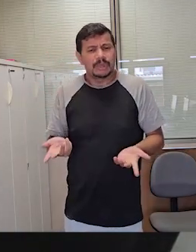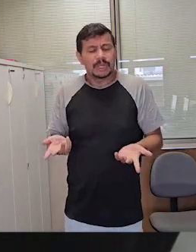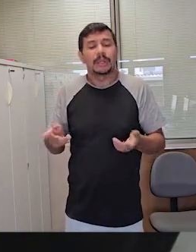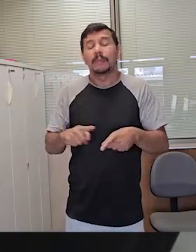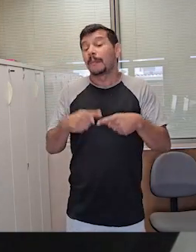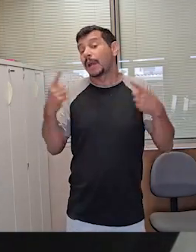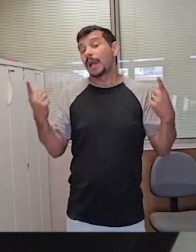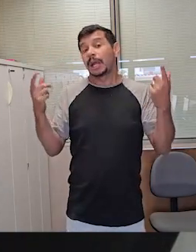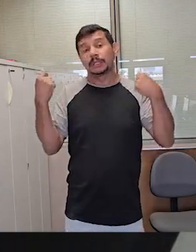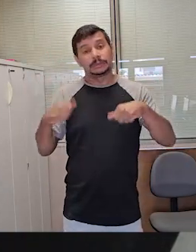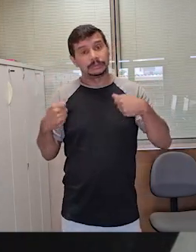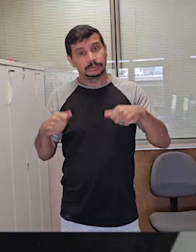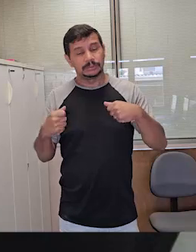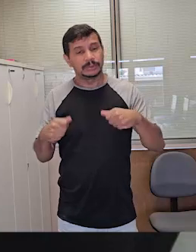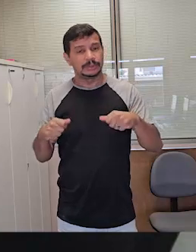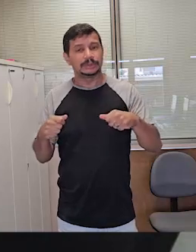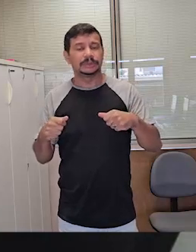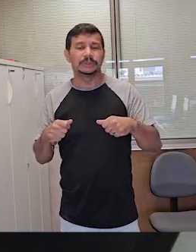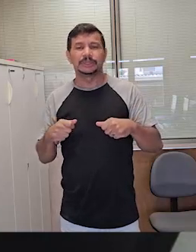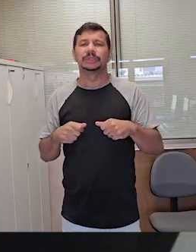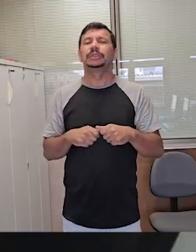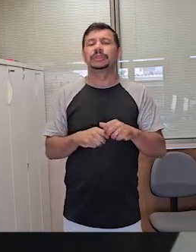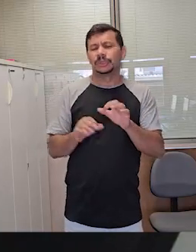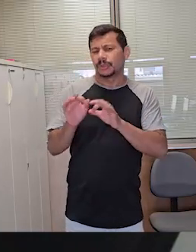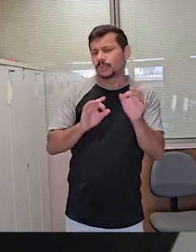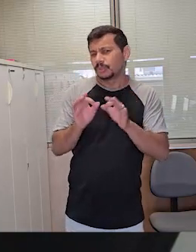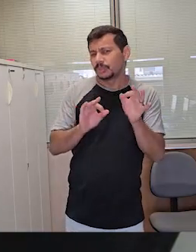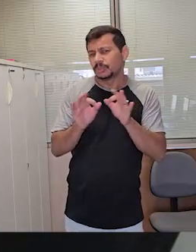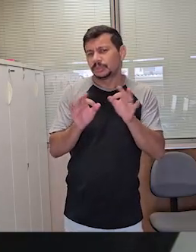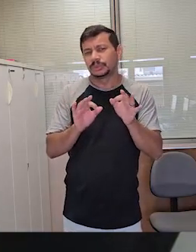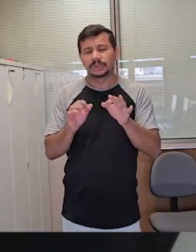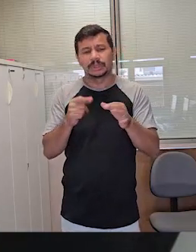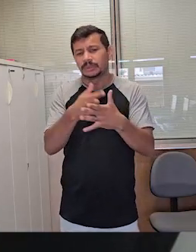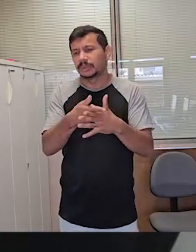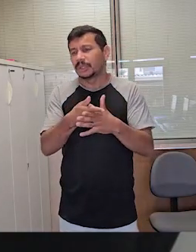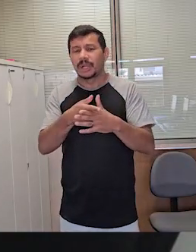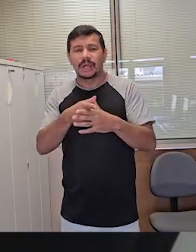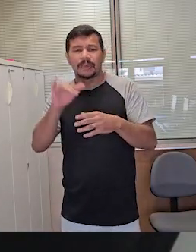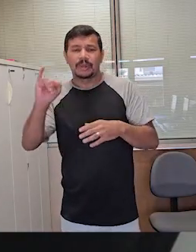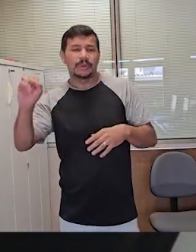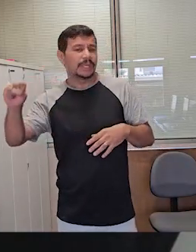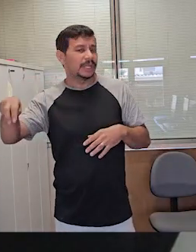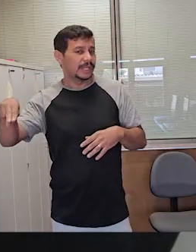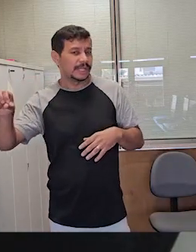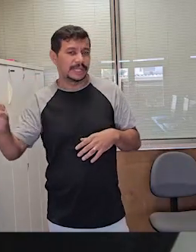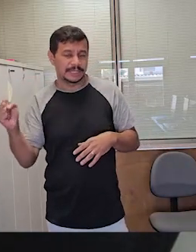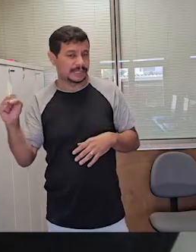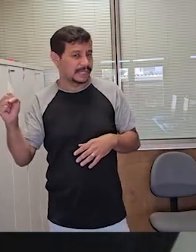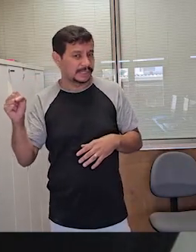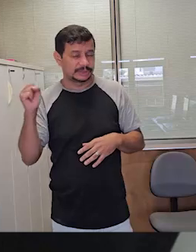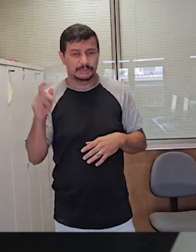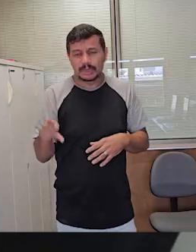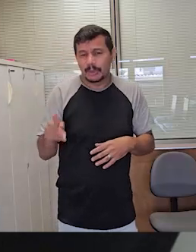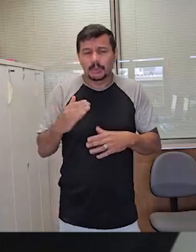Social. Mas é necessária a preocupação do governo e dos governantes quando é para dar sustentabilidade à Previdência. A sustentabilidade da Previdência também precisa